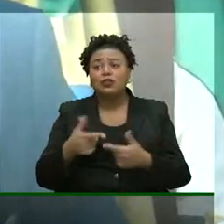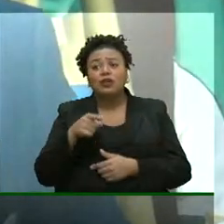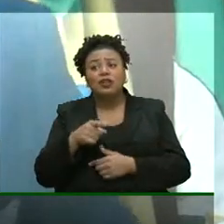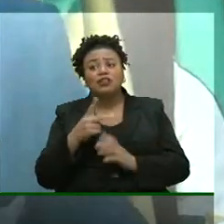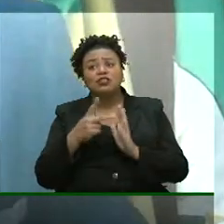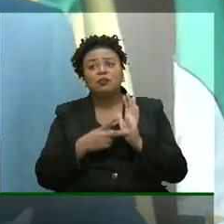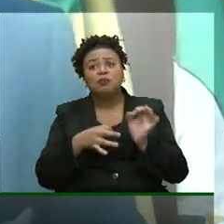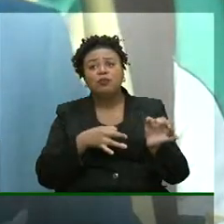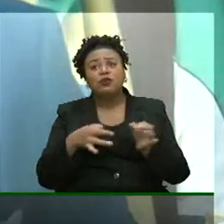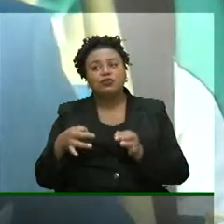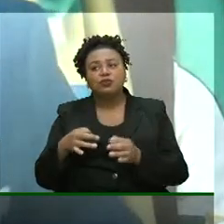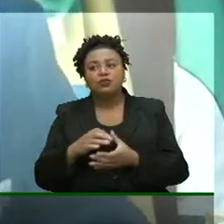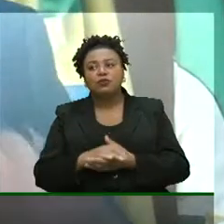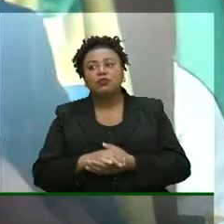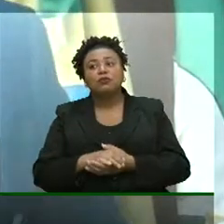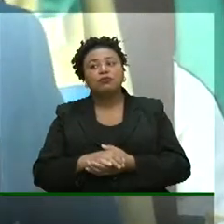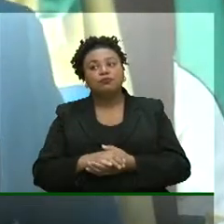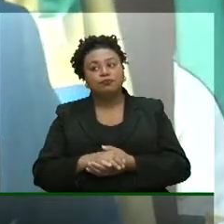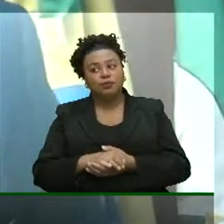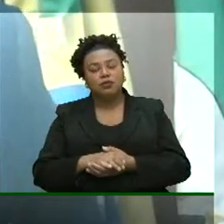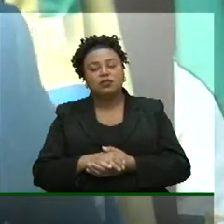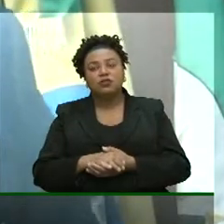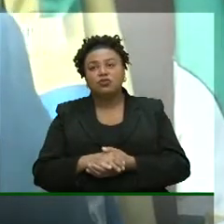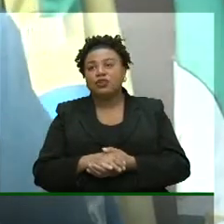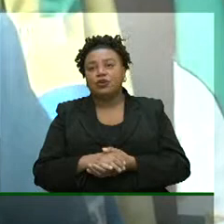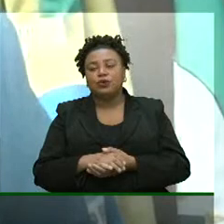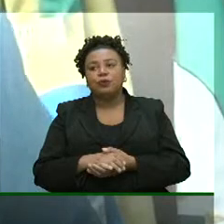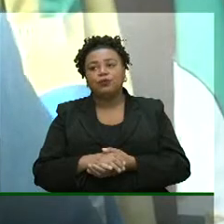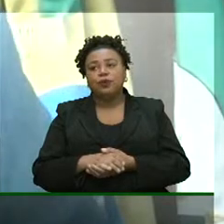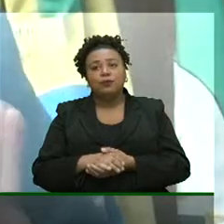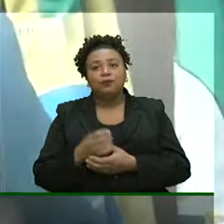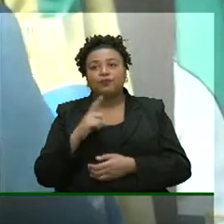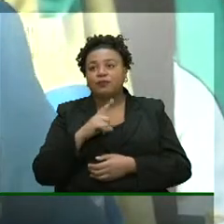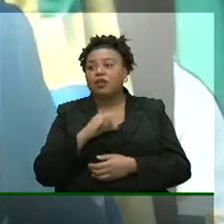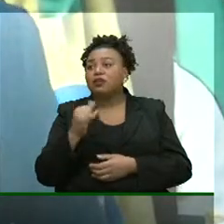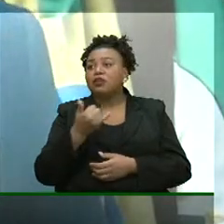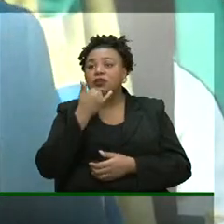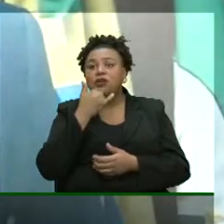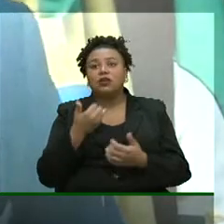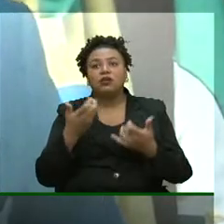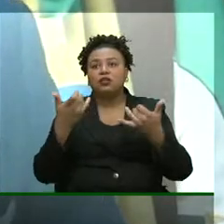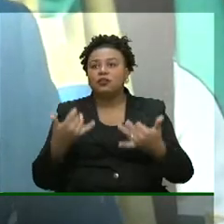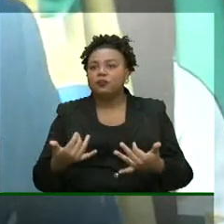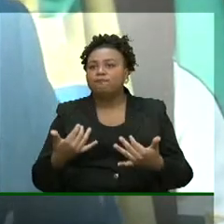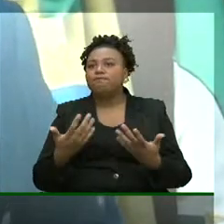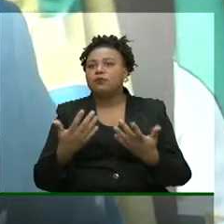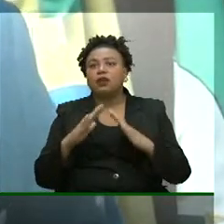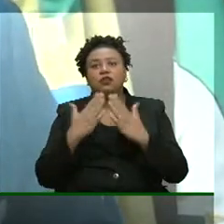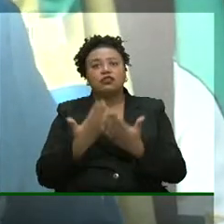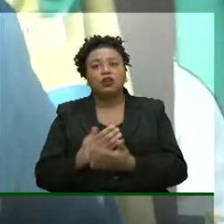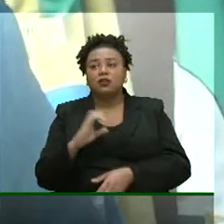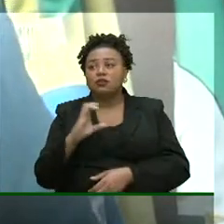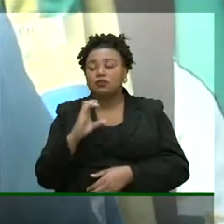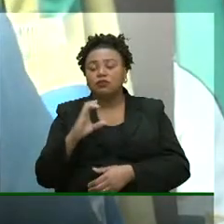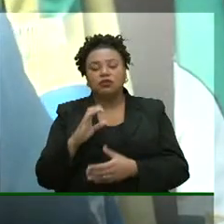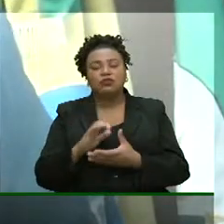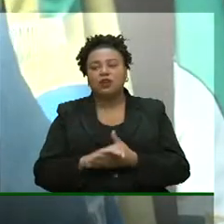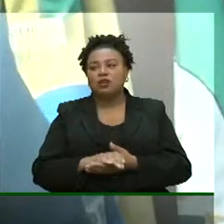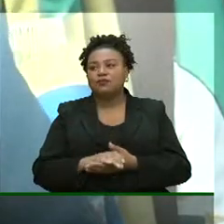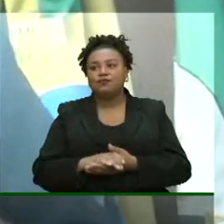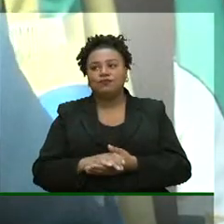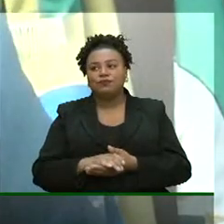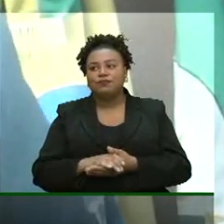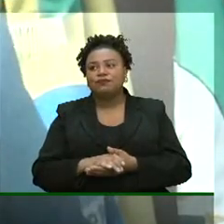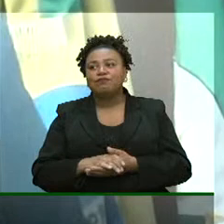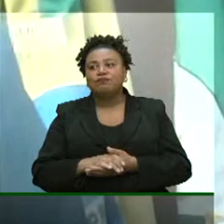de 65% a 70%. Agora, vão ficar na chuva ainda, vão ficar na chuva as creches e os demais serviços continuados. É uma